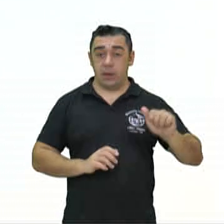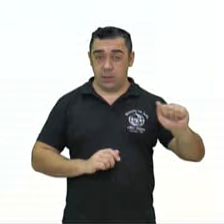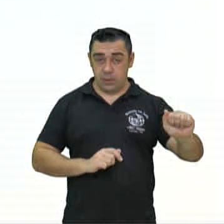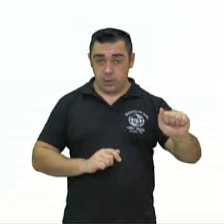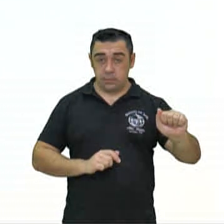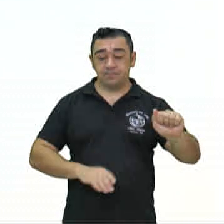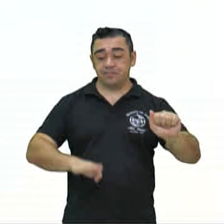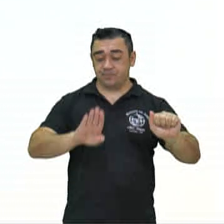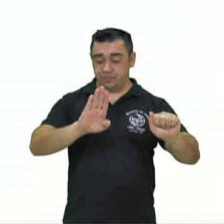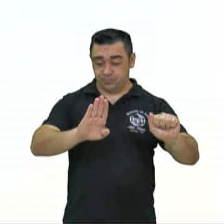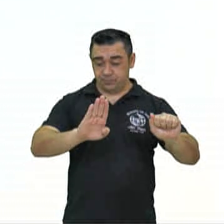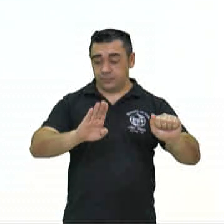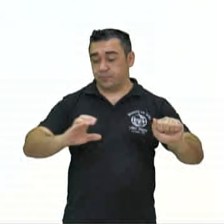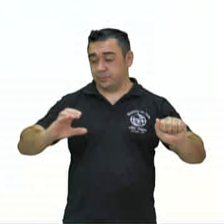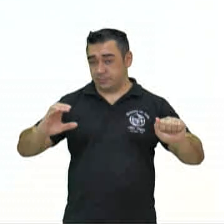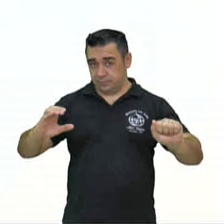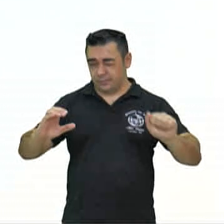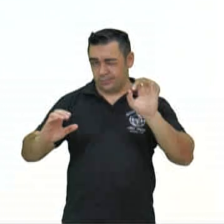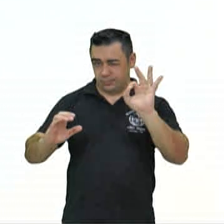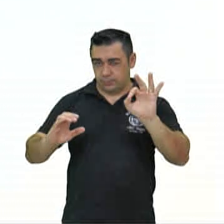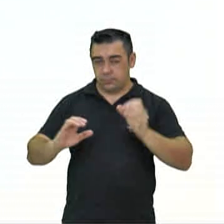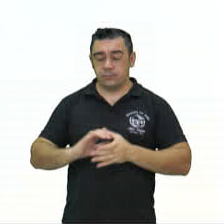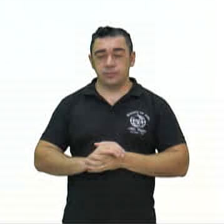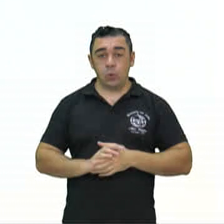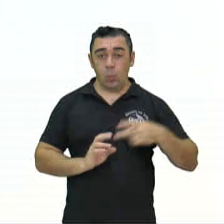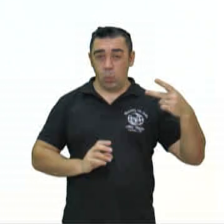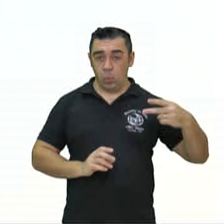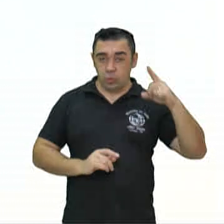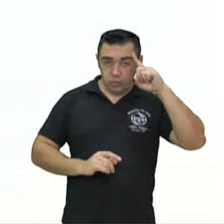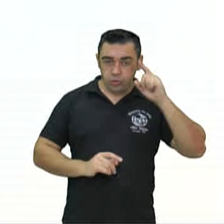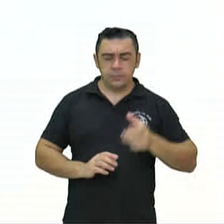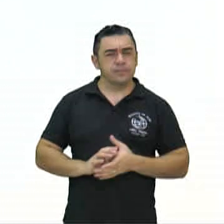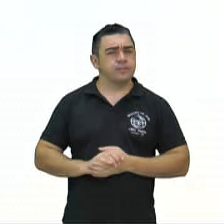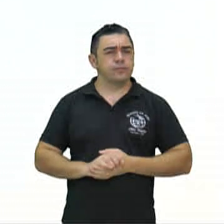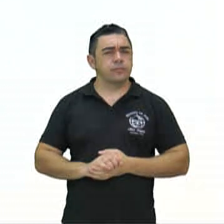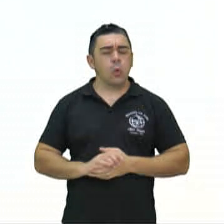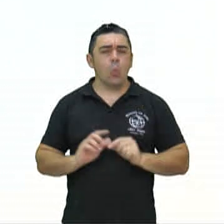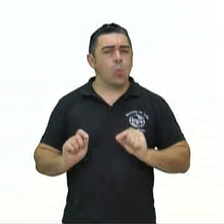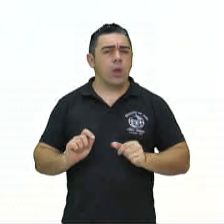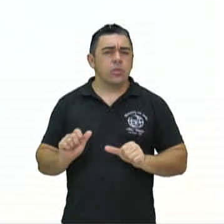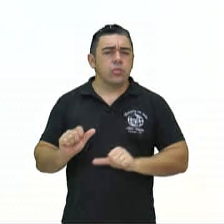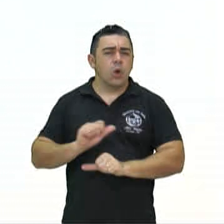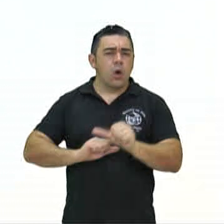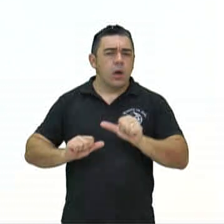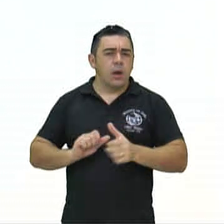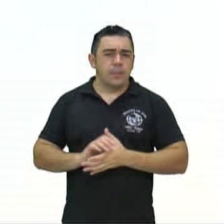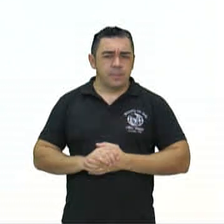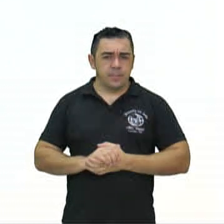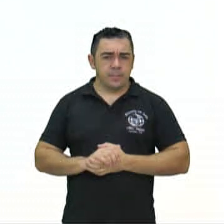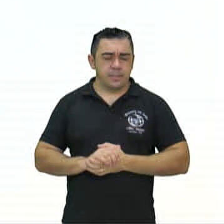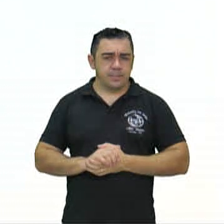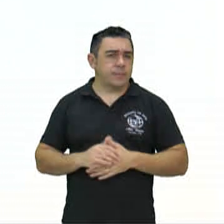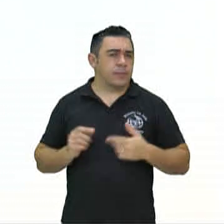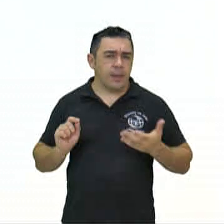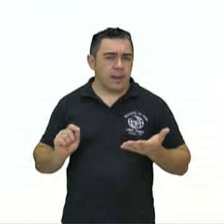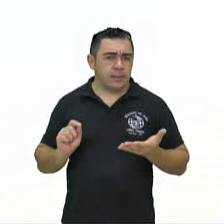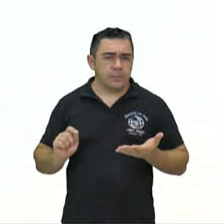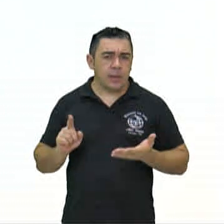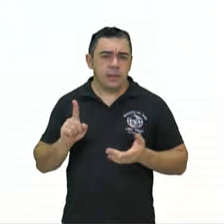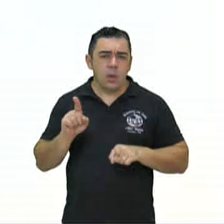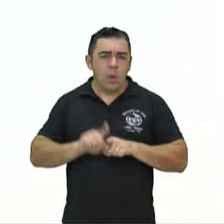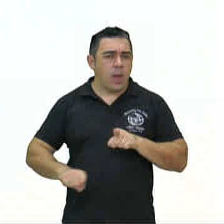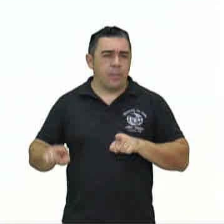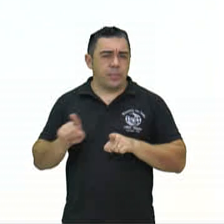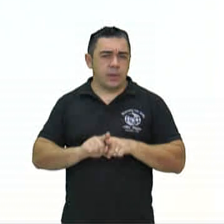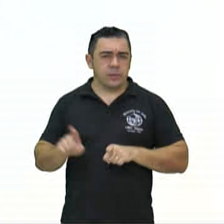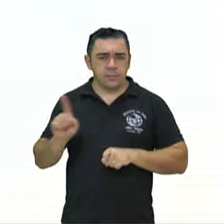Ana, a Bia e a Carol. No segundo dia, quem que a gente poderia trocar de posição para que não as